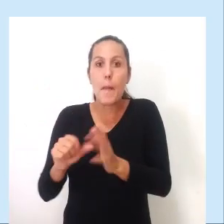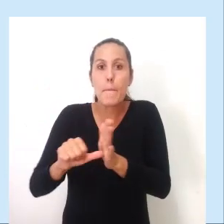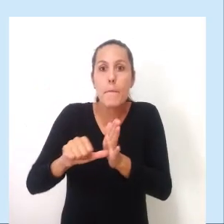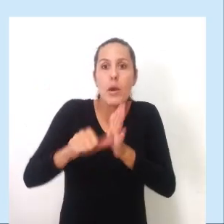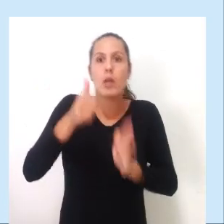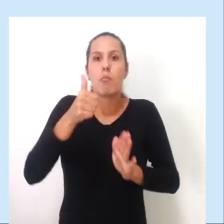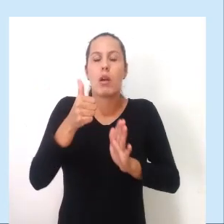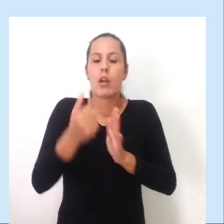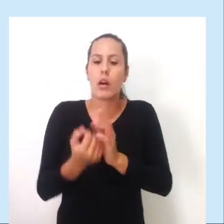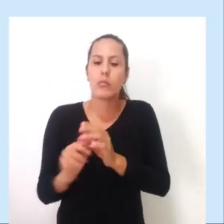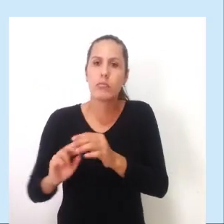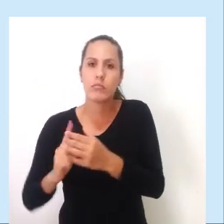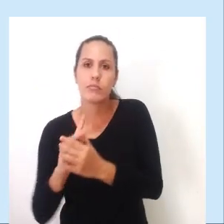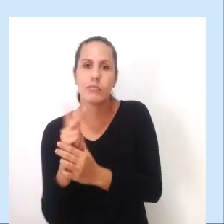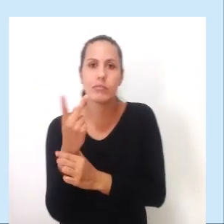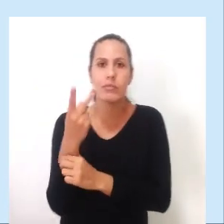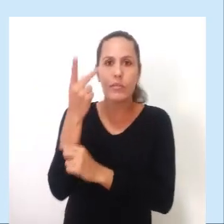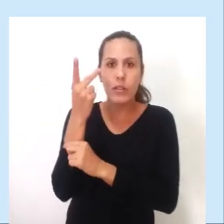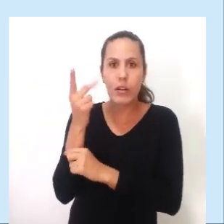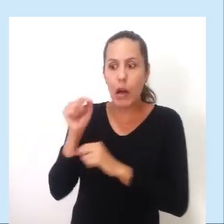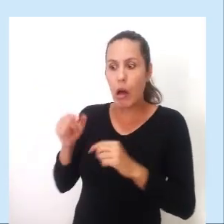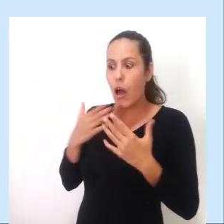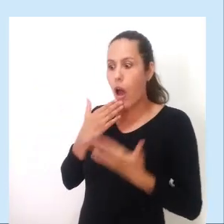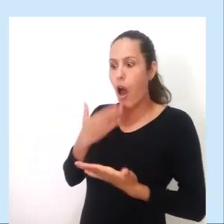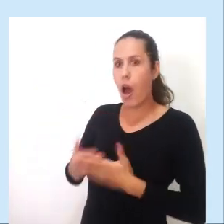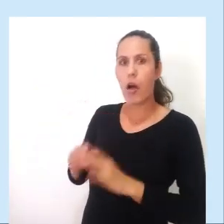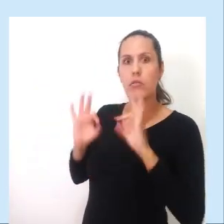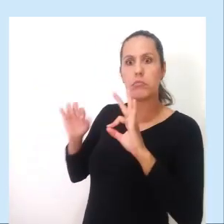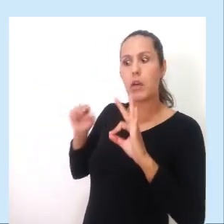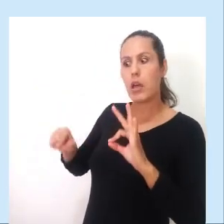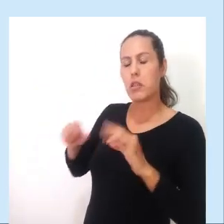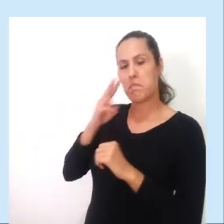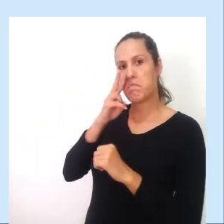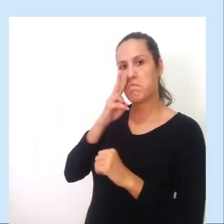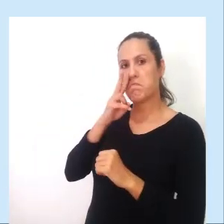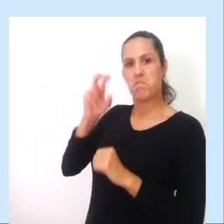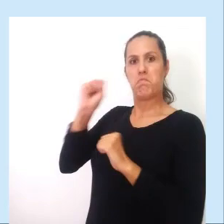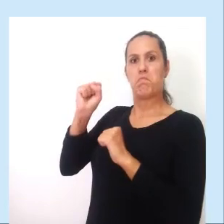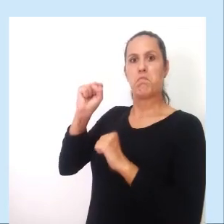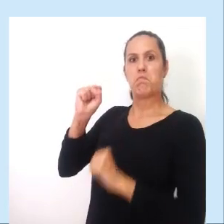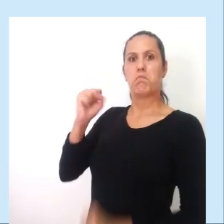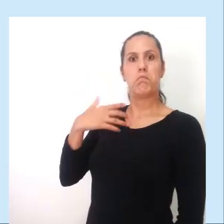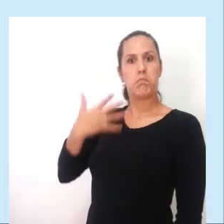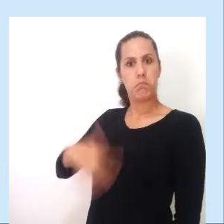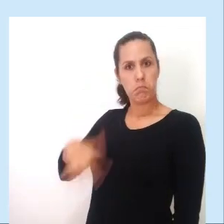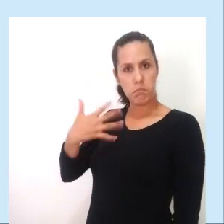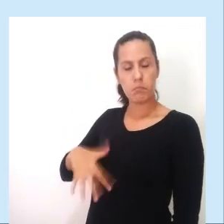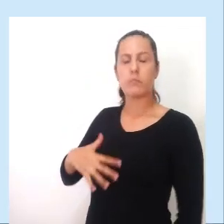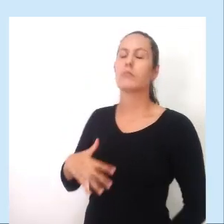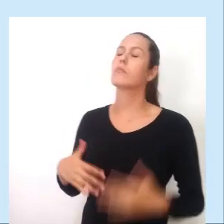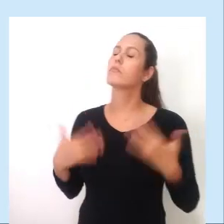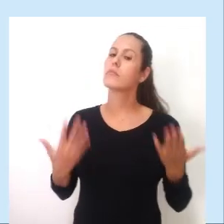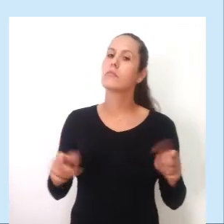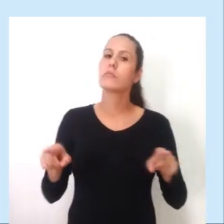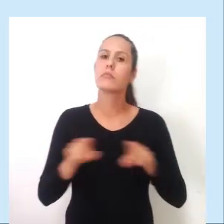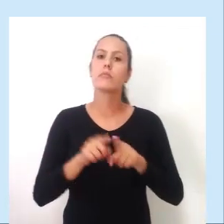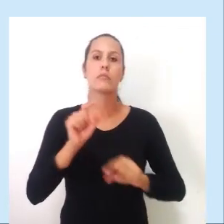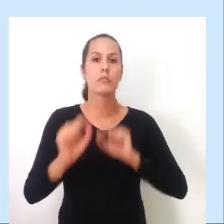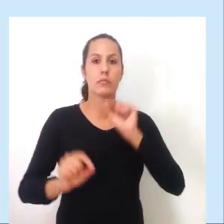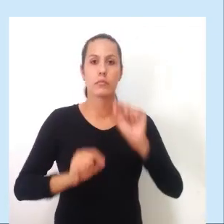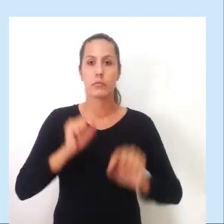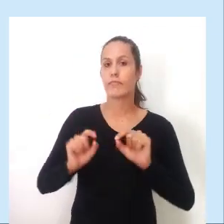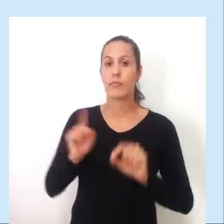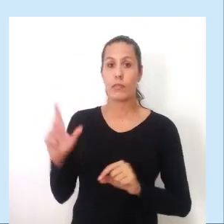a brotar? Incrível! Olha a força desse fóssil. Além disso, ela